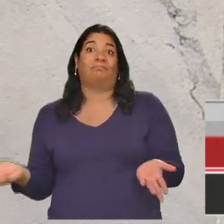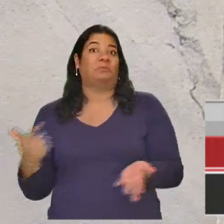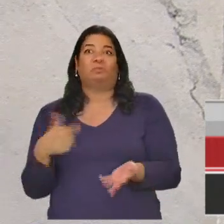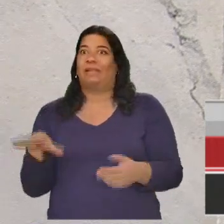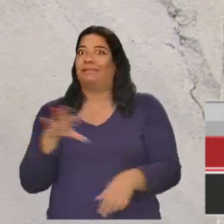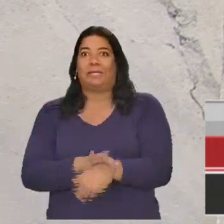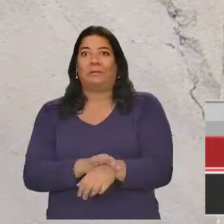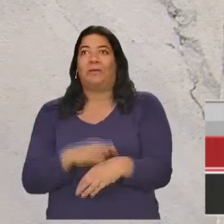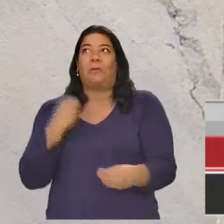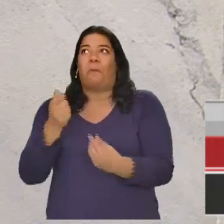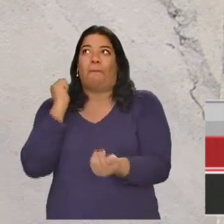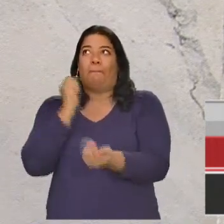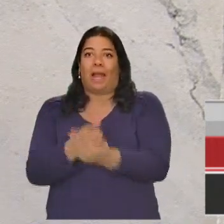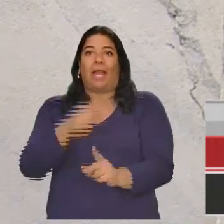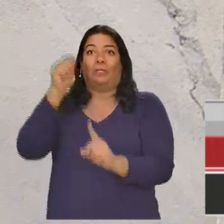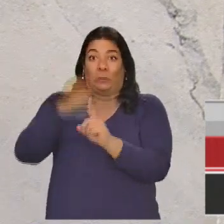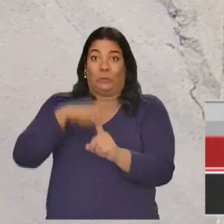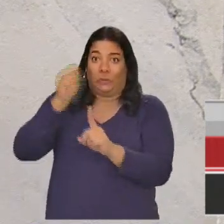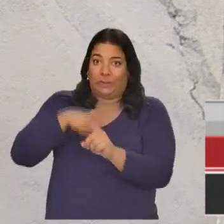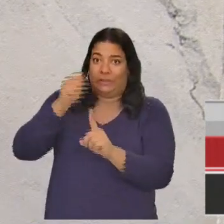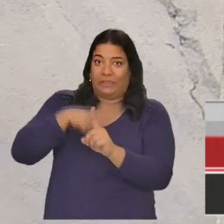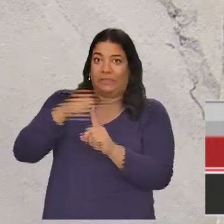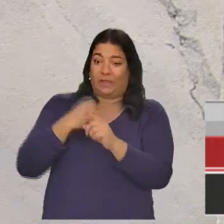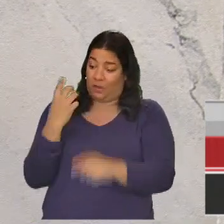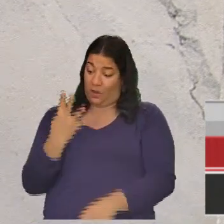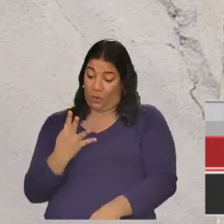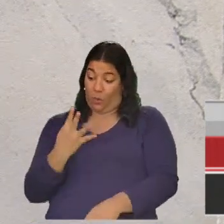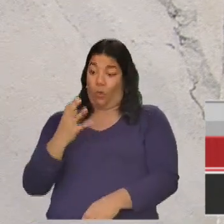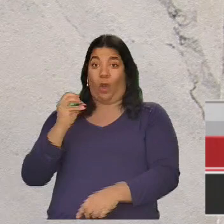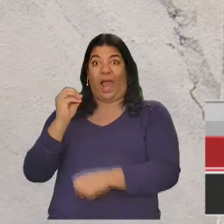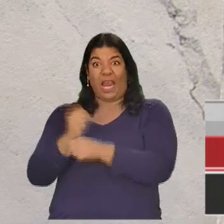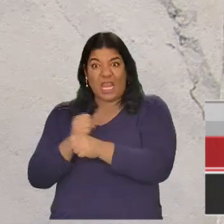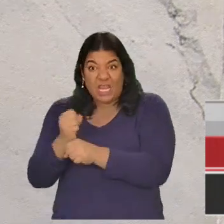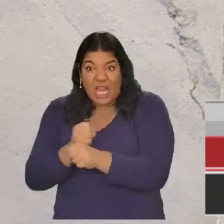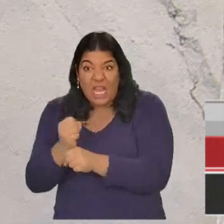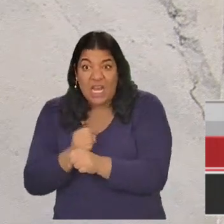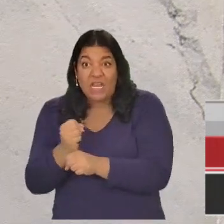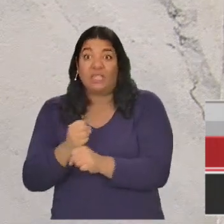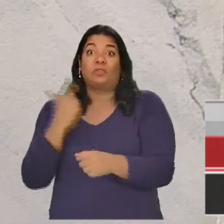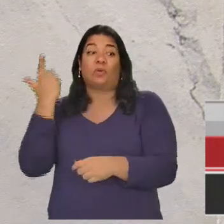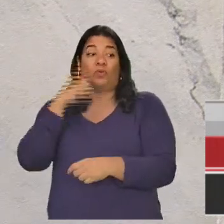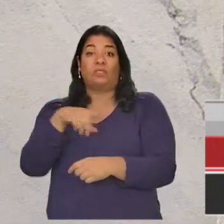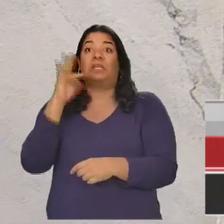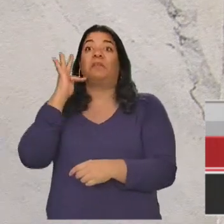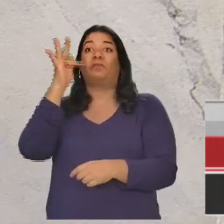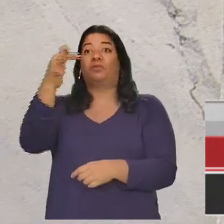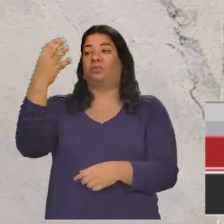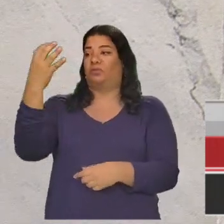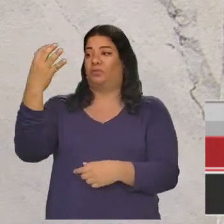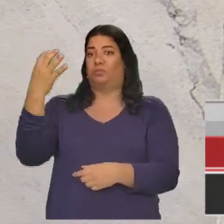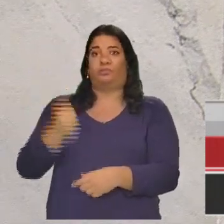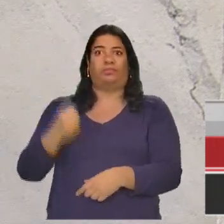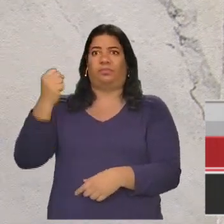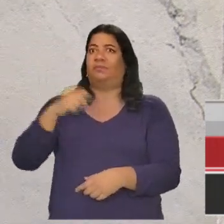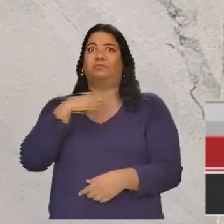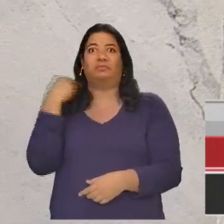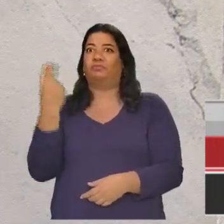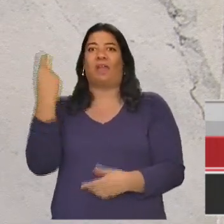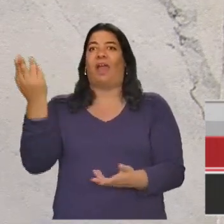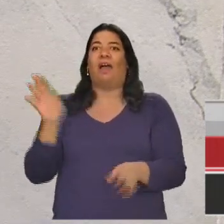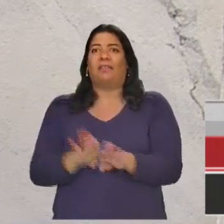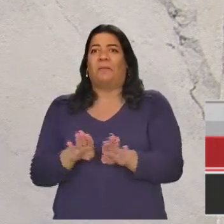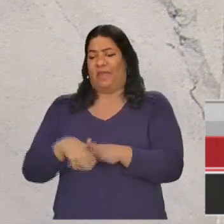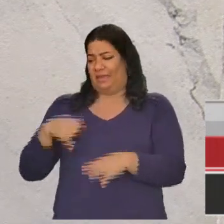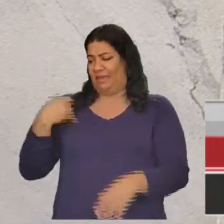contribuir durante 40 anos para que você se a pose aumentou a idade mínima para se sentar são os